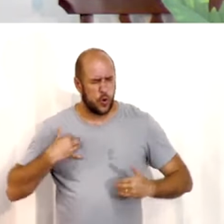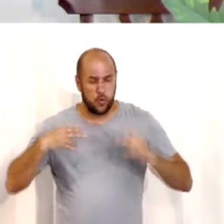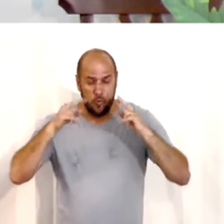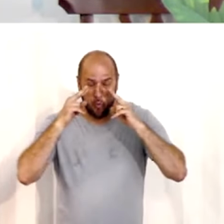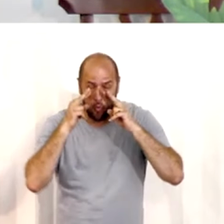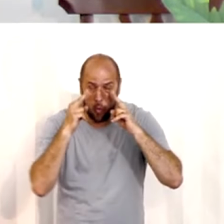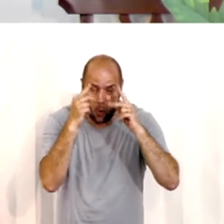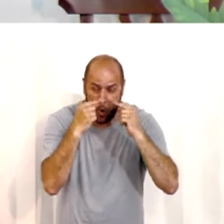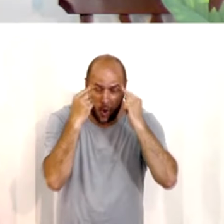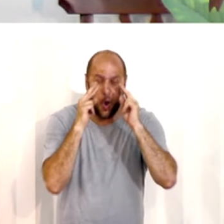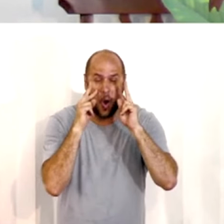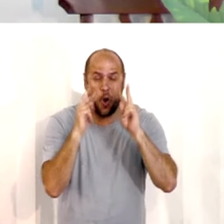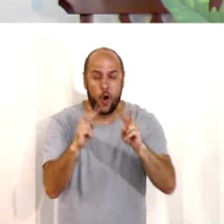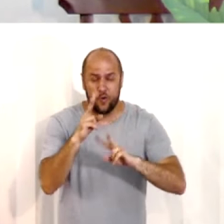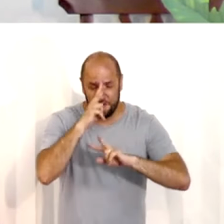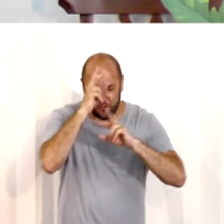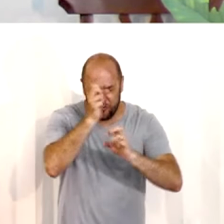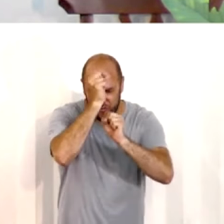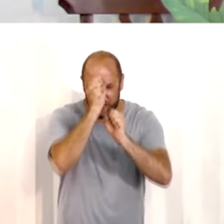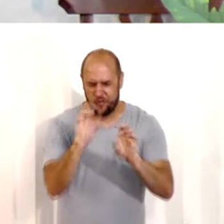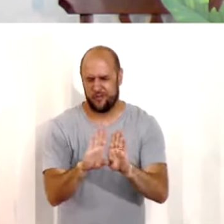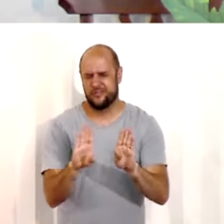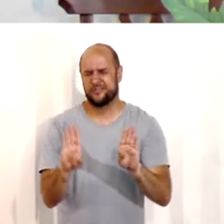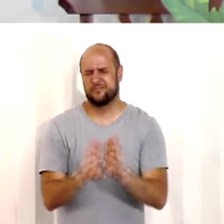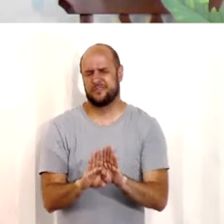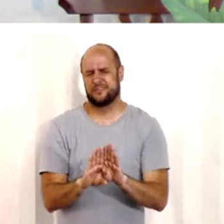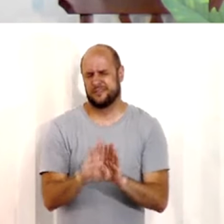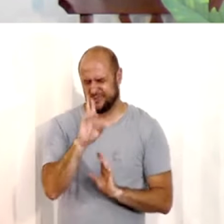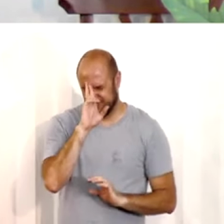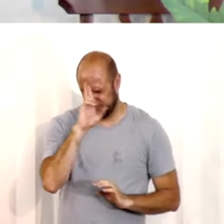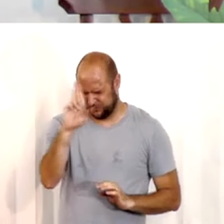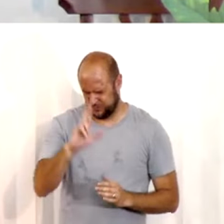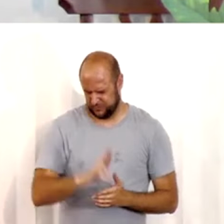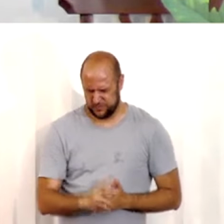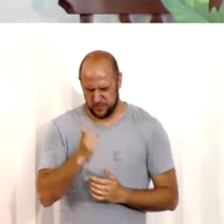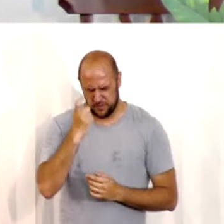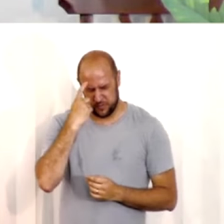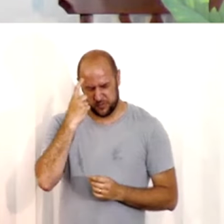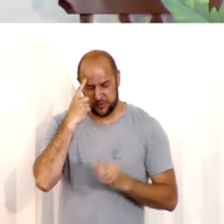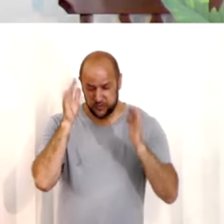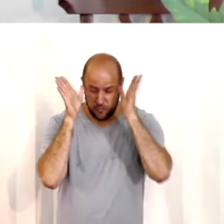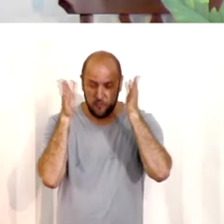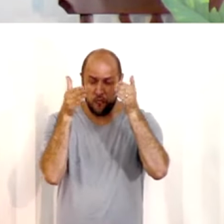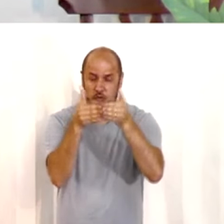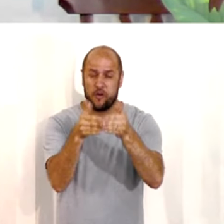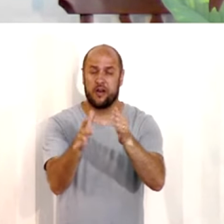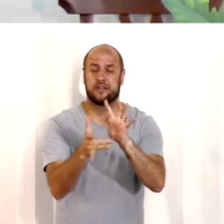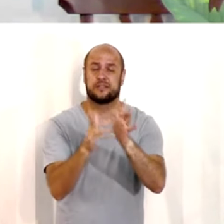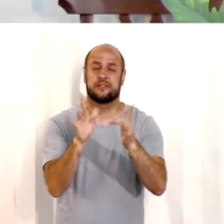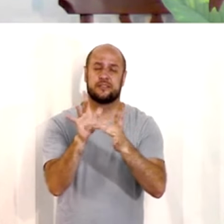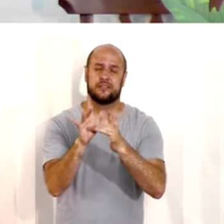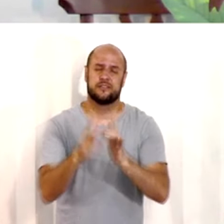é que podemos usar essa expressão. Senhor, fortalece a nossa consciência, se é que podemos usar essa